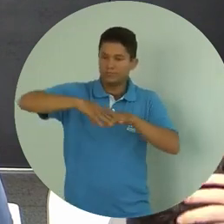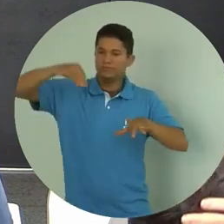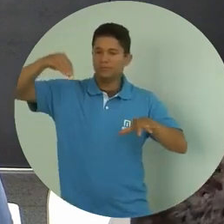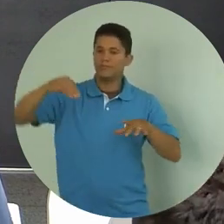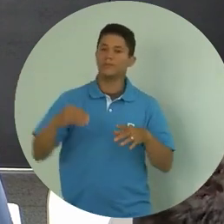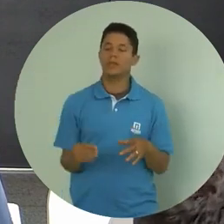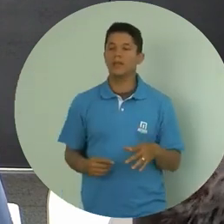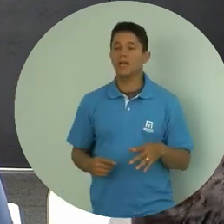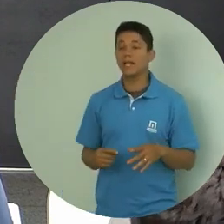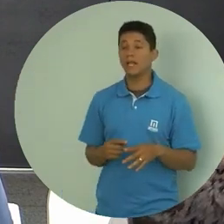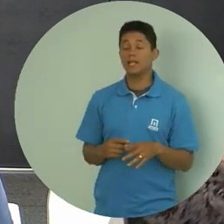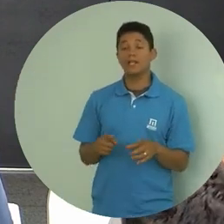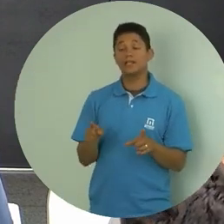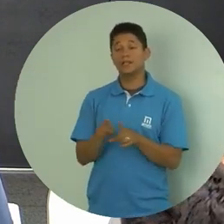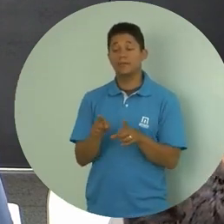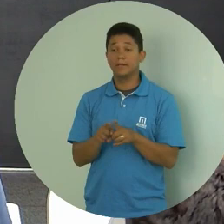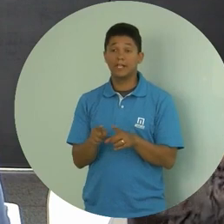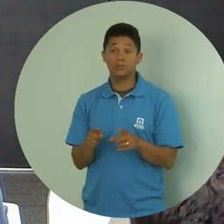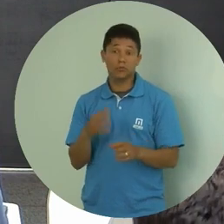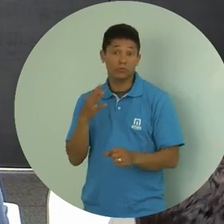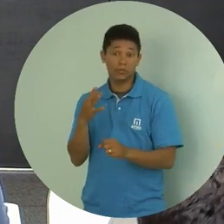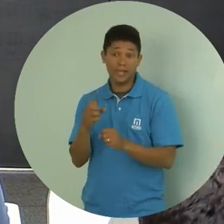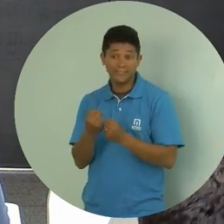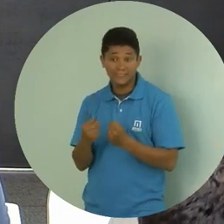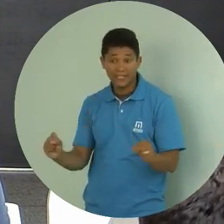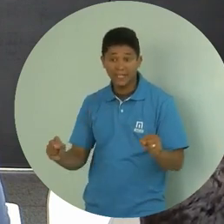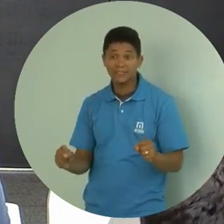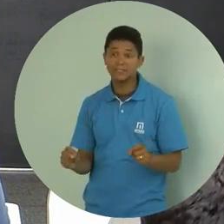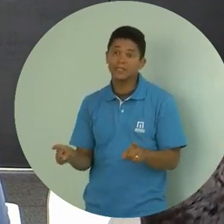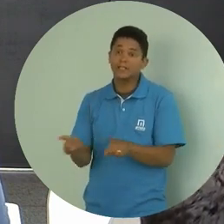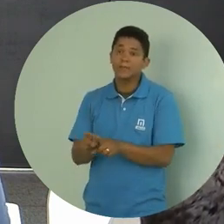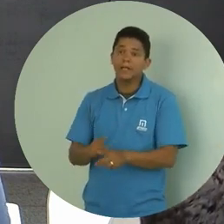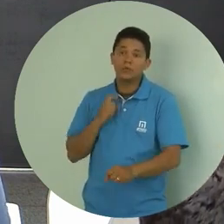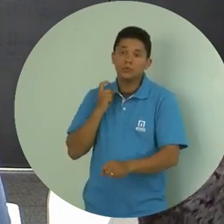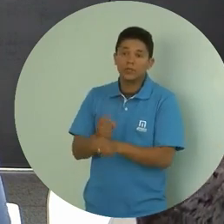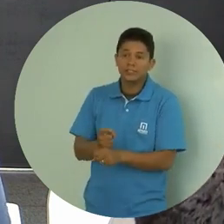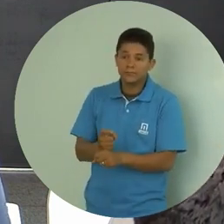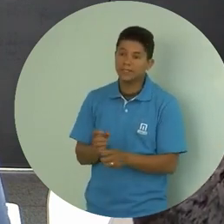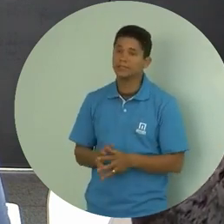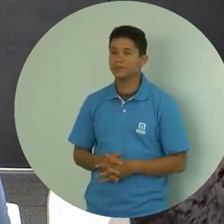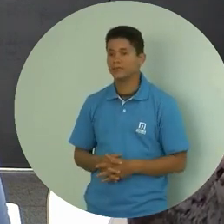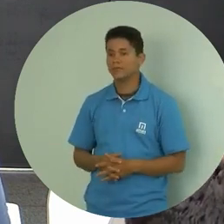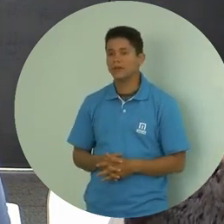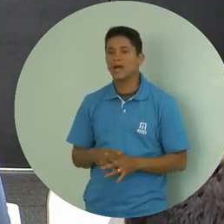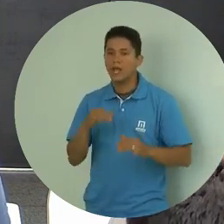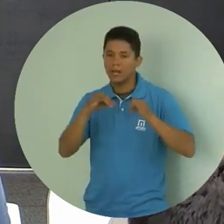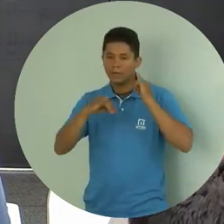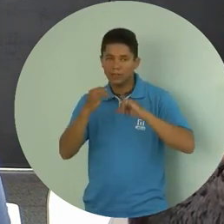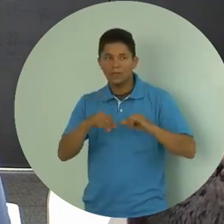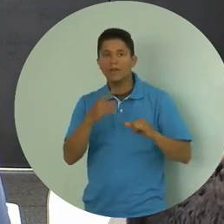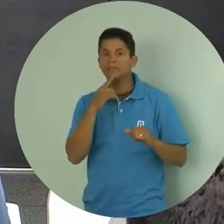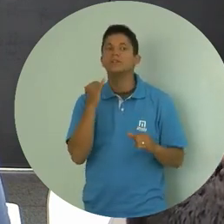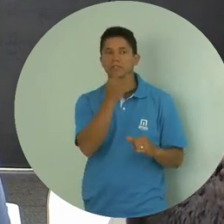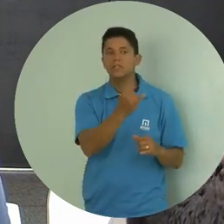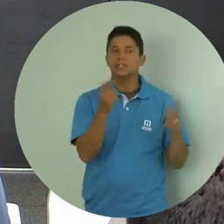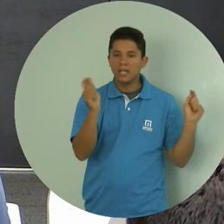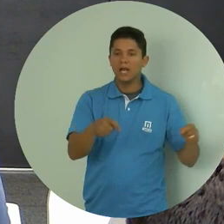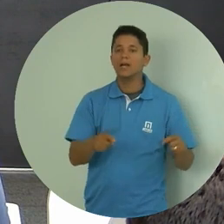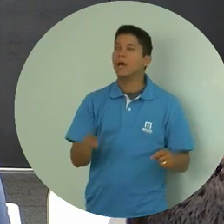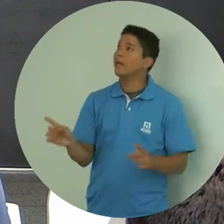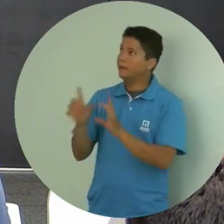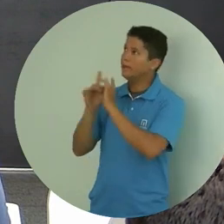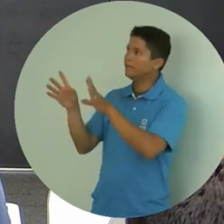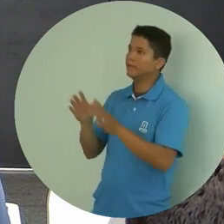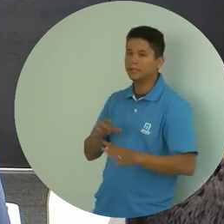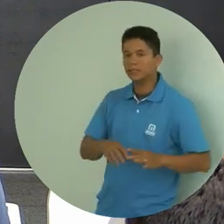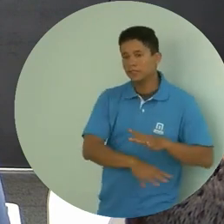também. Então, o laboratório alimentava a gente com resistência, e aí a gente podia subir forma. Porque se você